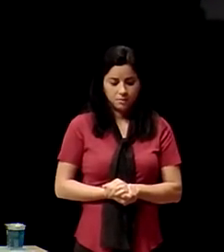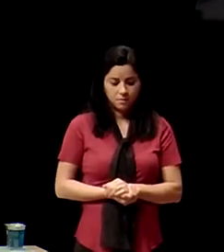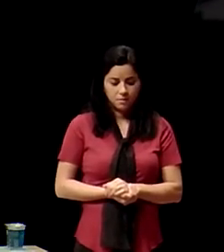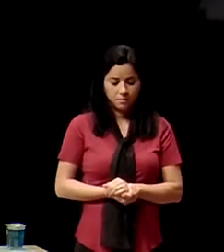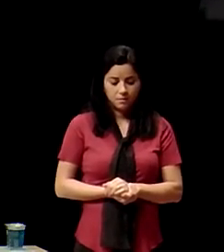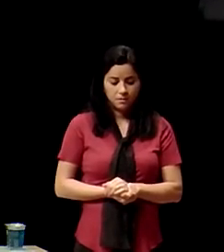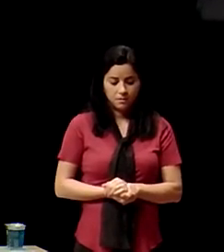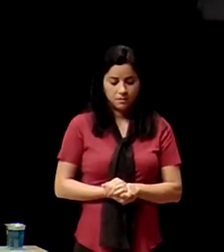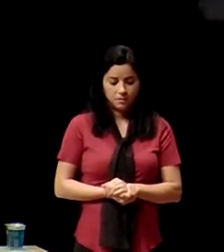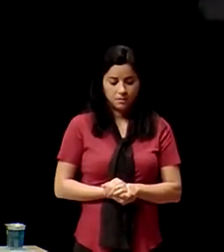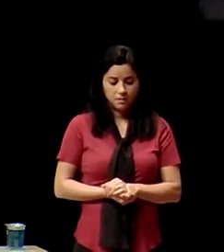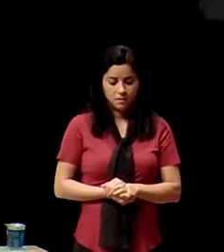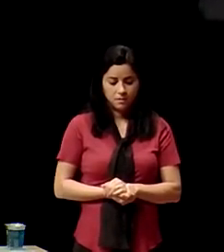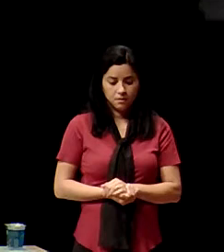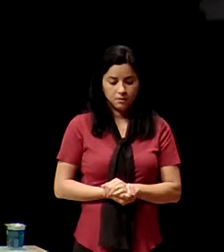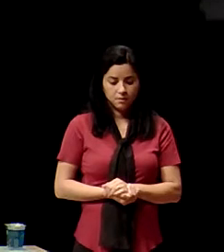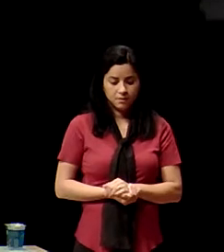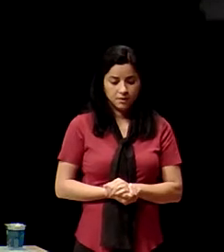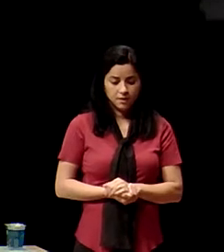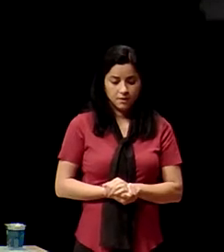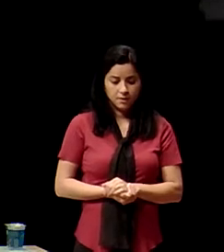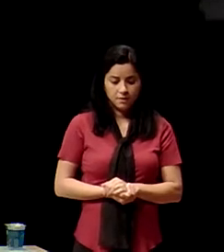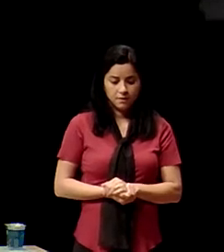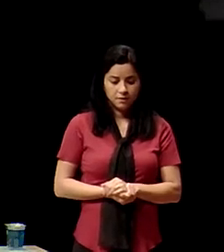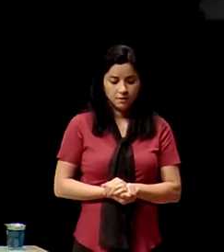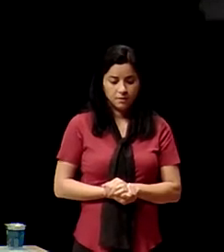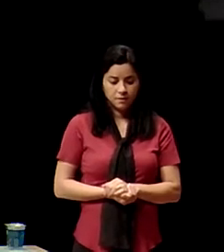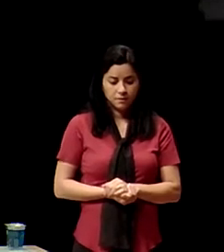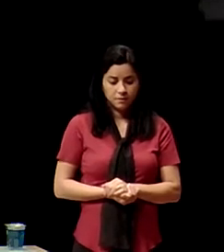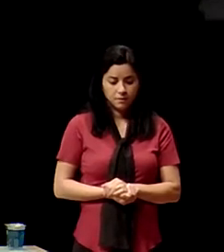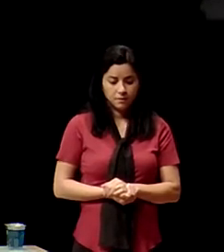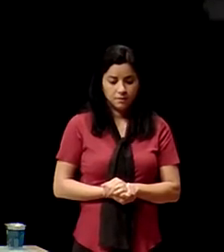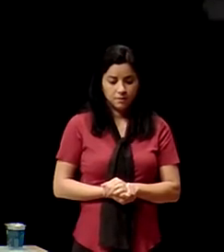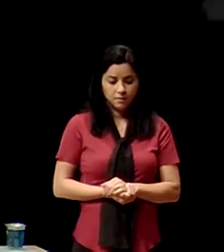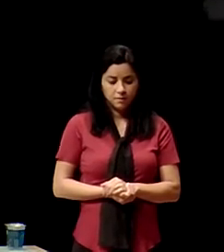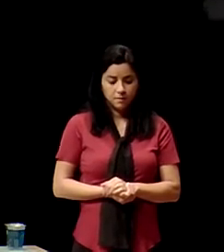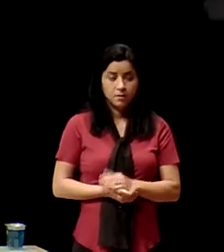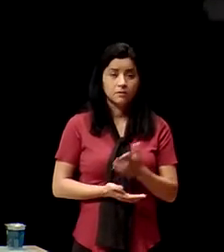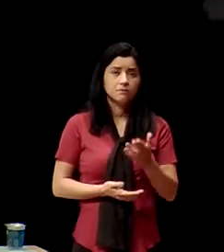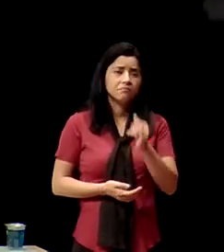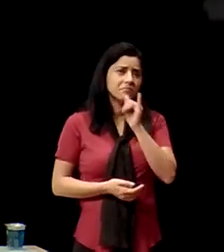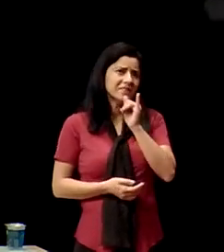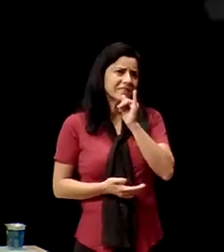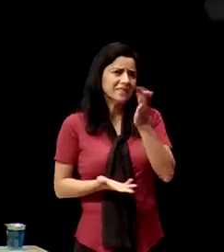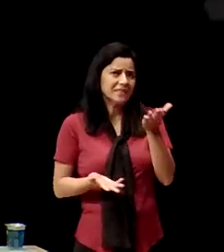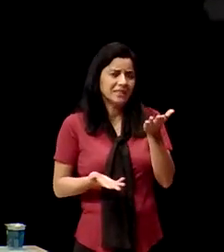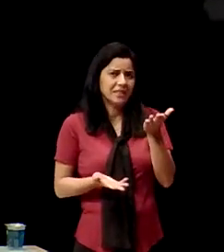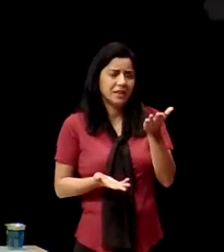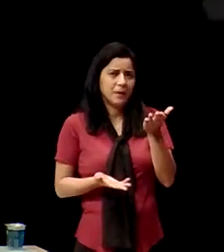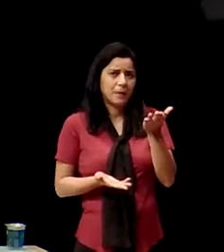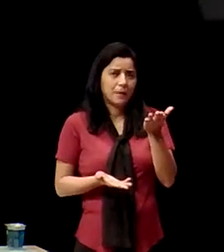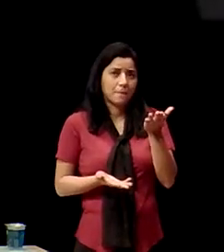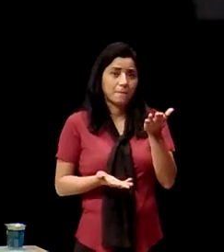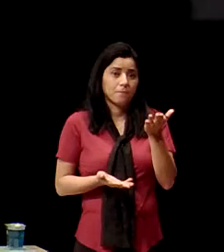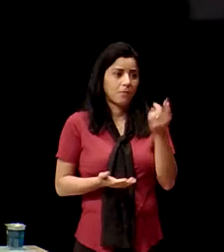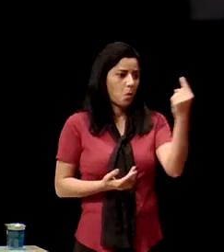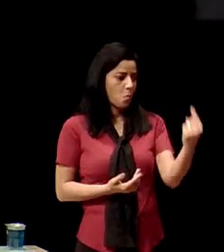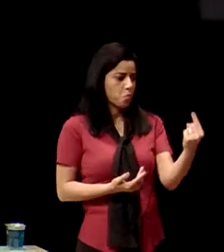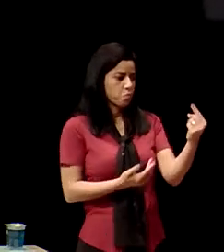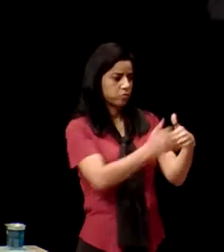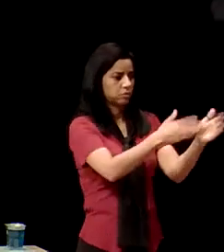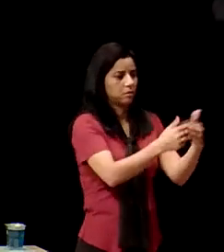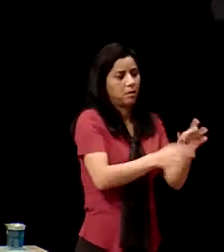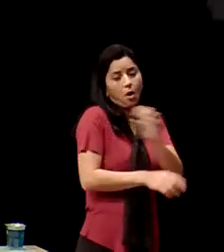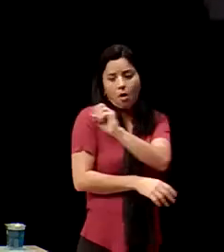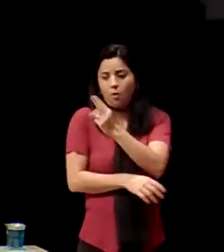in order to answer such a question competently. Por exemplo, no que tange a uma profissão ou